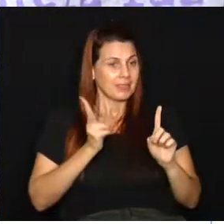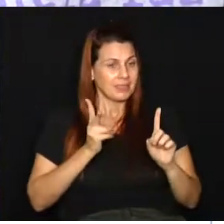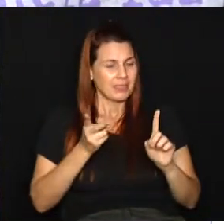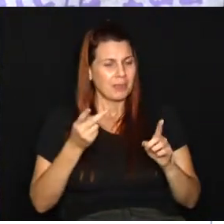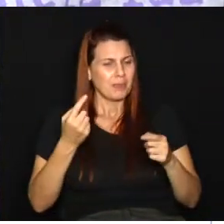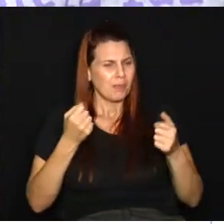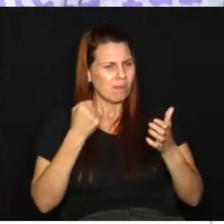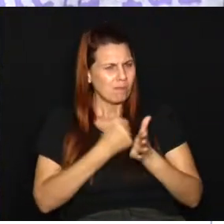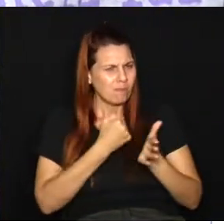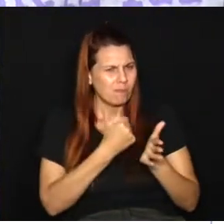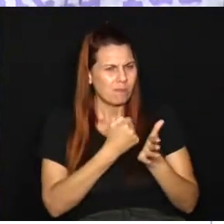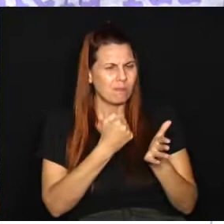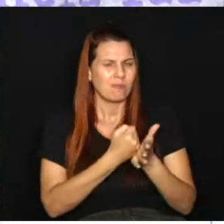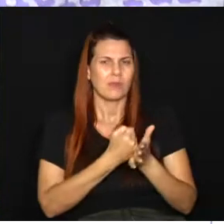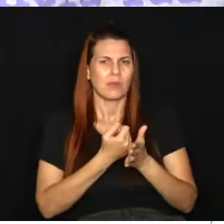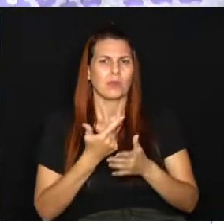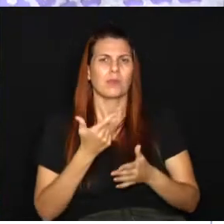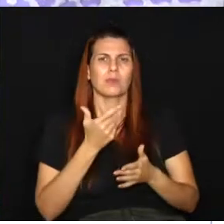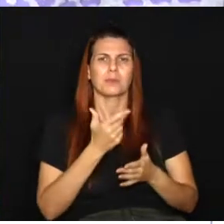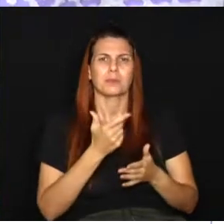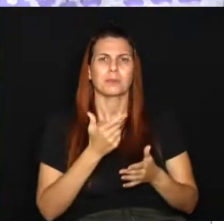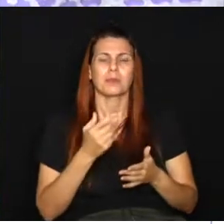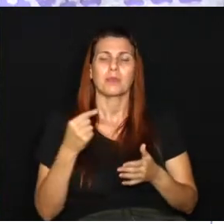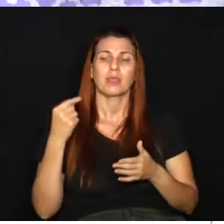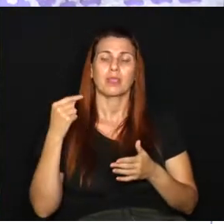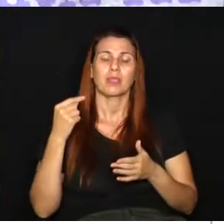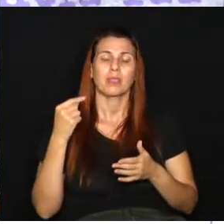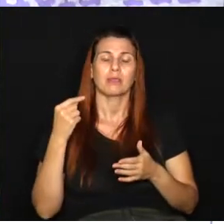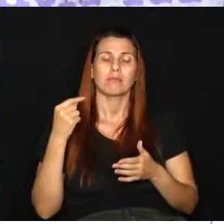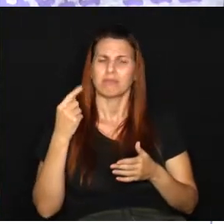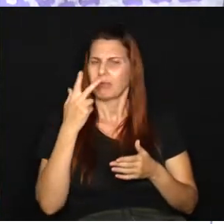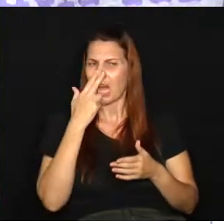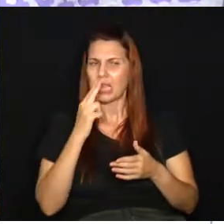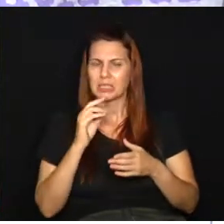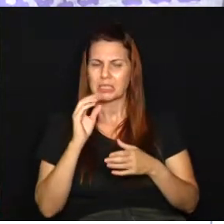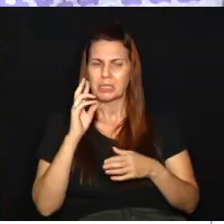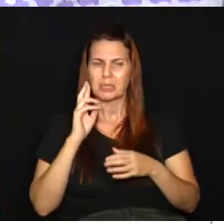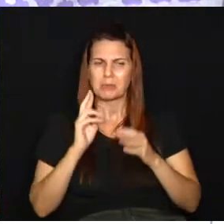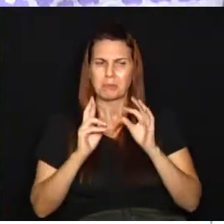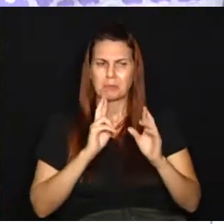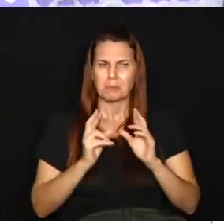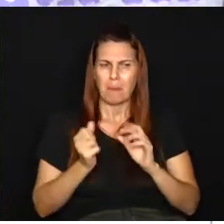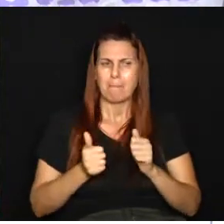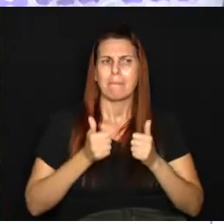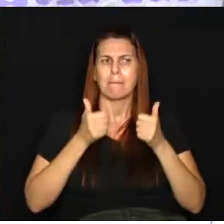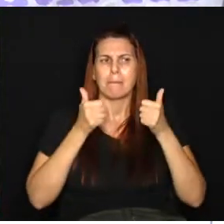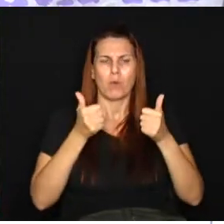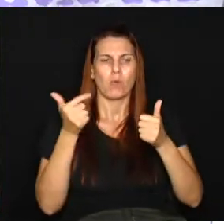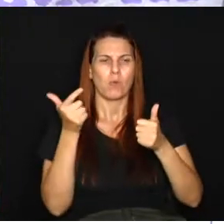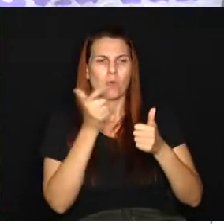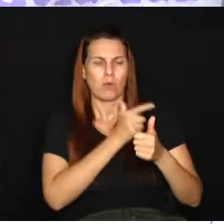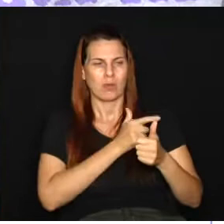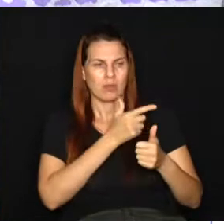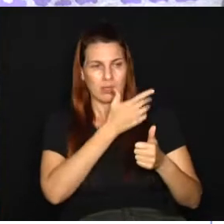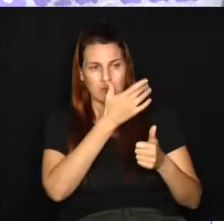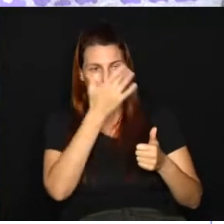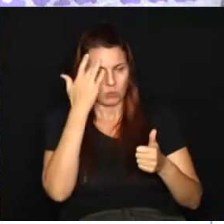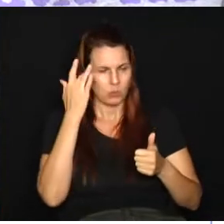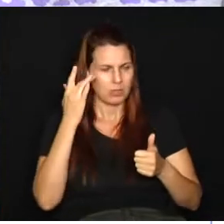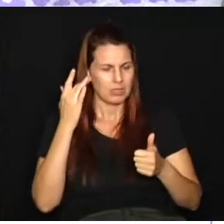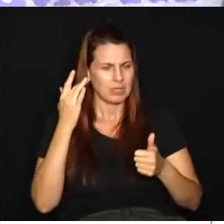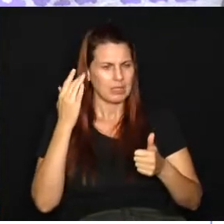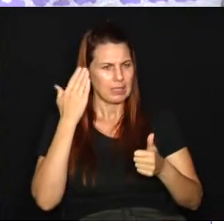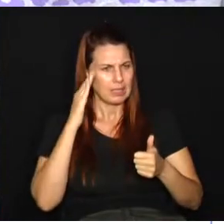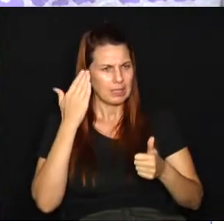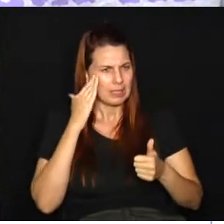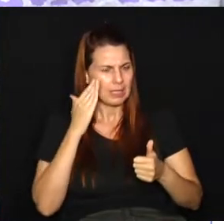gente teve que travar e que nos últimos anos tem tido muito resultado de resgatar o sentido do Dia Internacional de Luta das